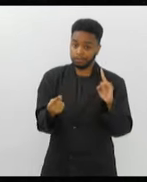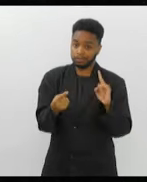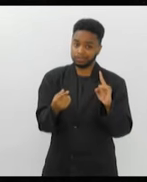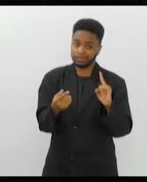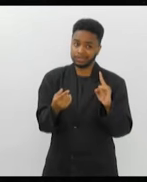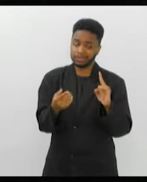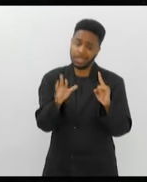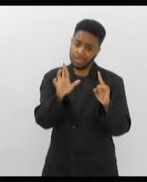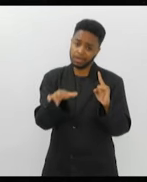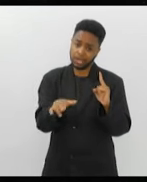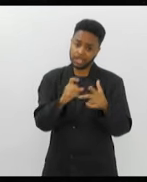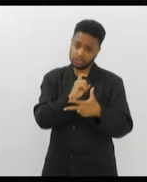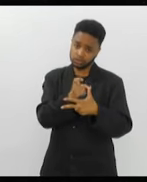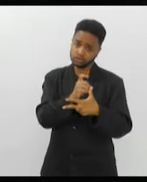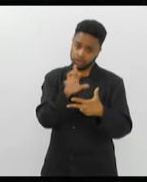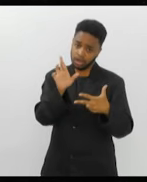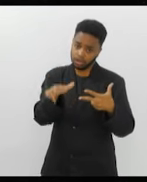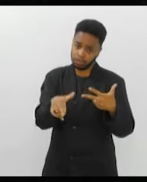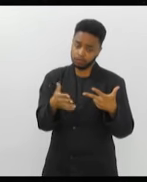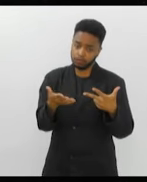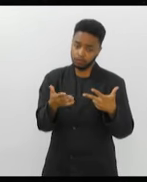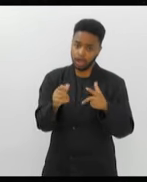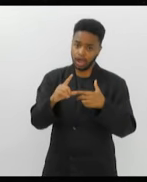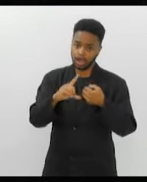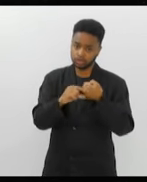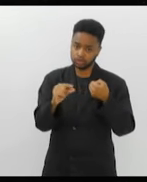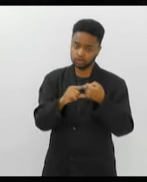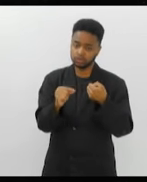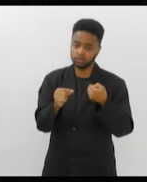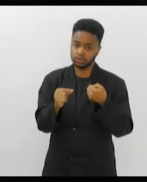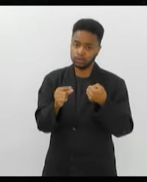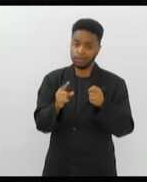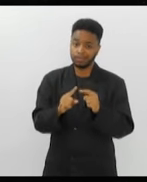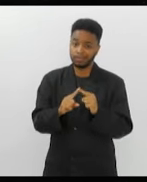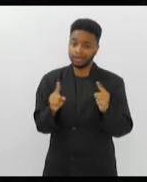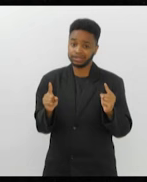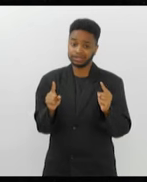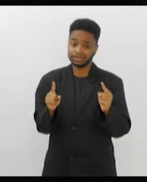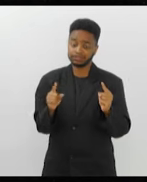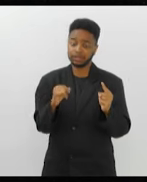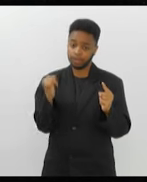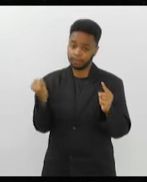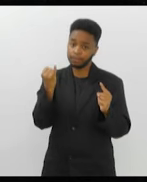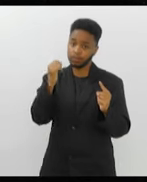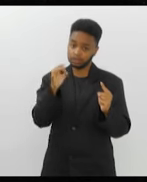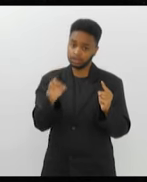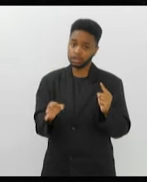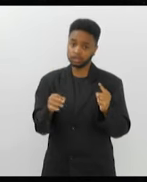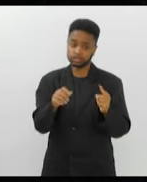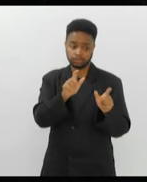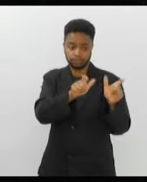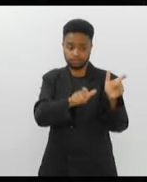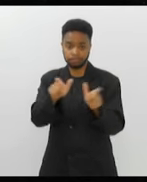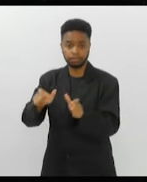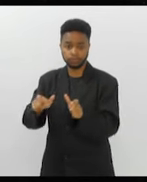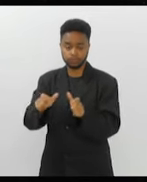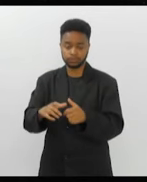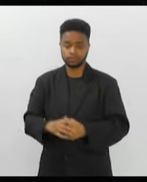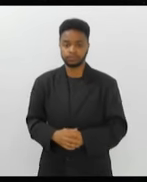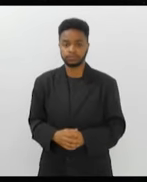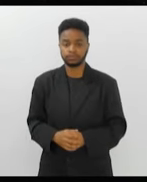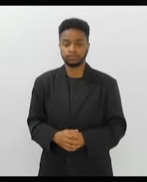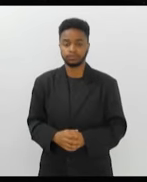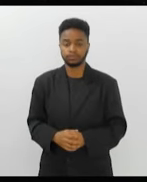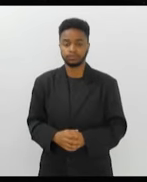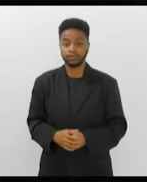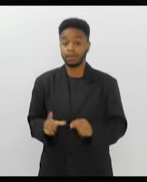o Poder Executivo vetou esse artigo, que era muito importante para o contribuinte. Agora,